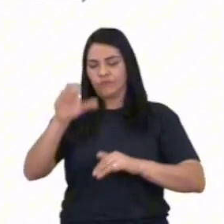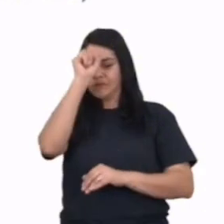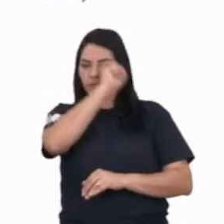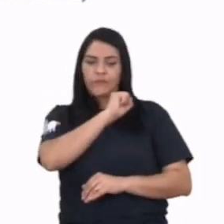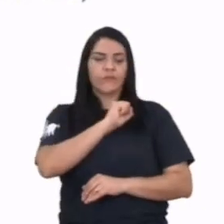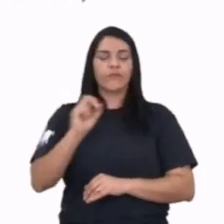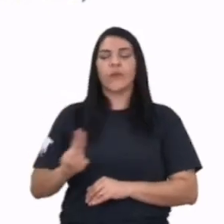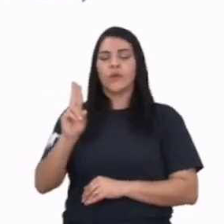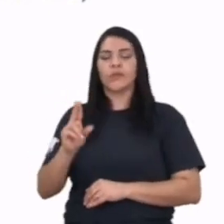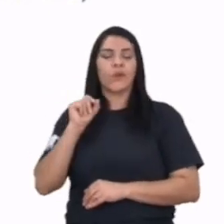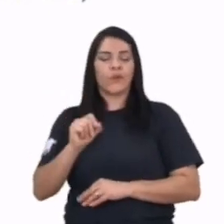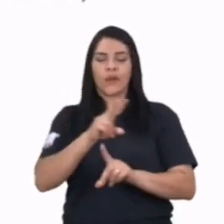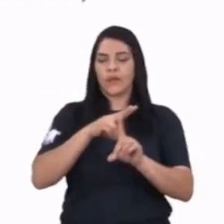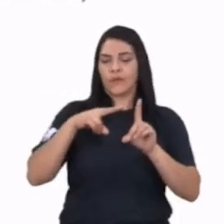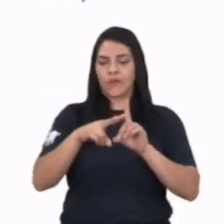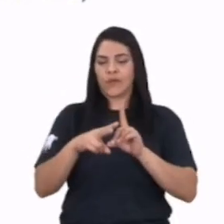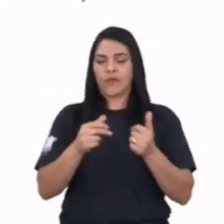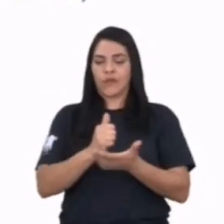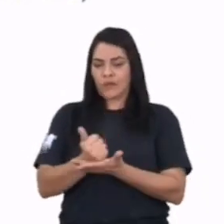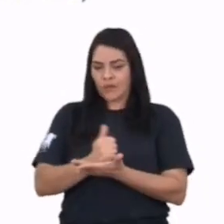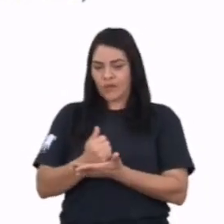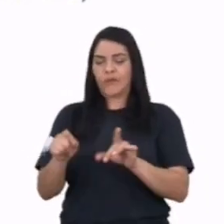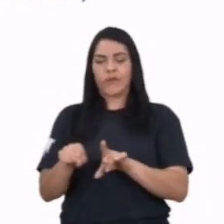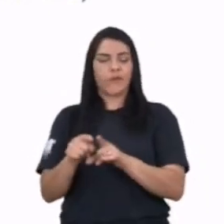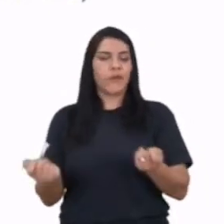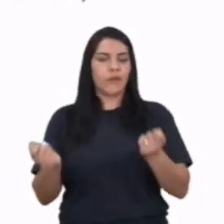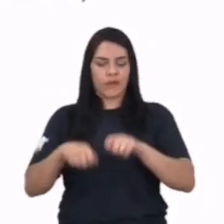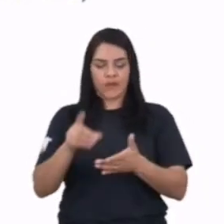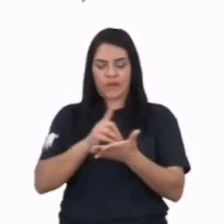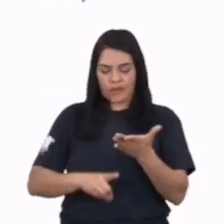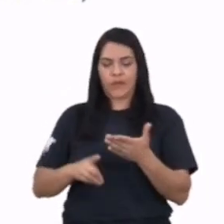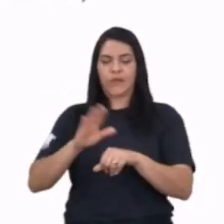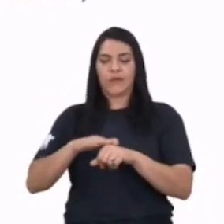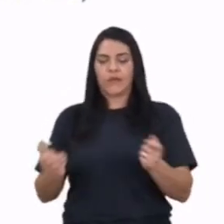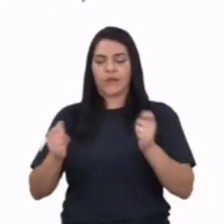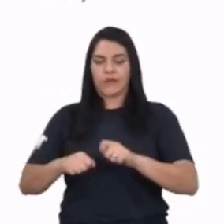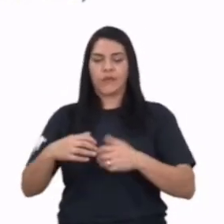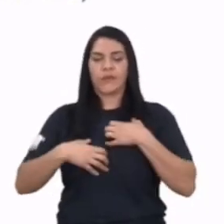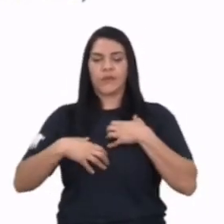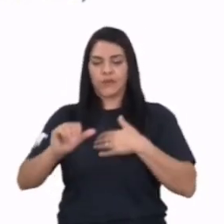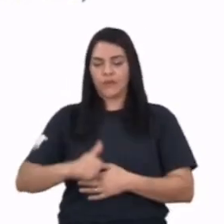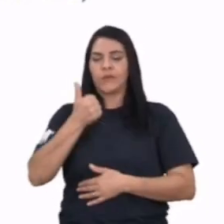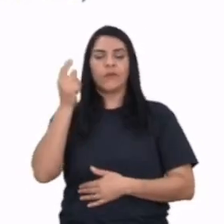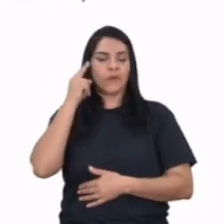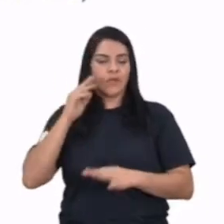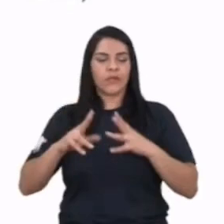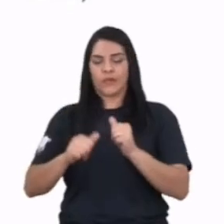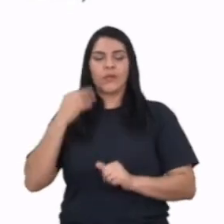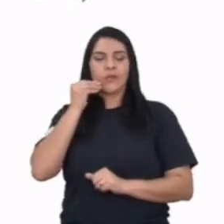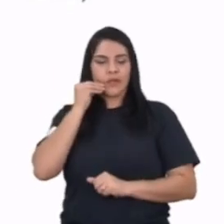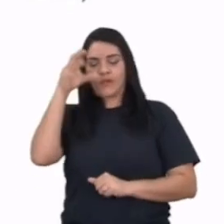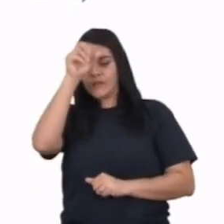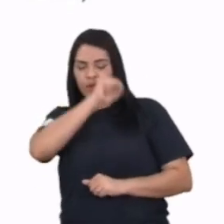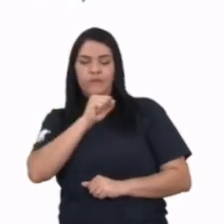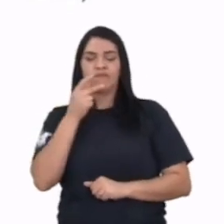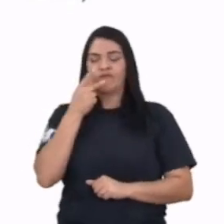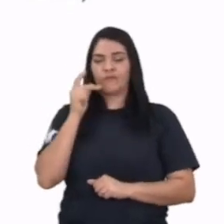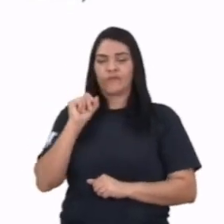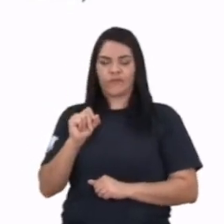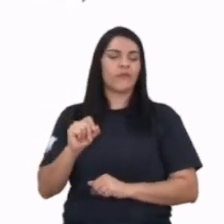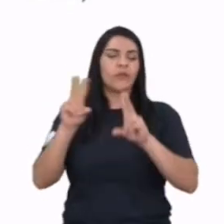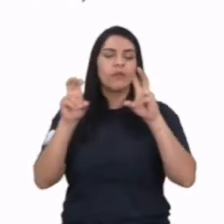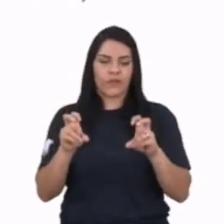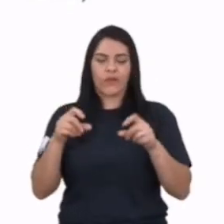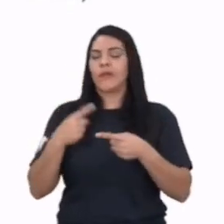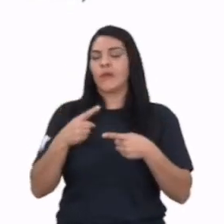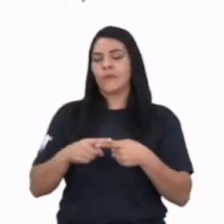vão usar um pouco dessa perspectiva do game designer, né, e potencializar de forma positiva uma aprendizagem, né, pensando essa experiência de aprendizagem. Então aqui era para falar um